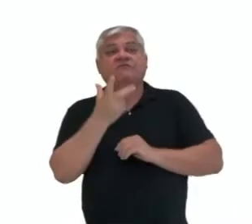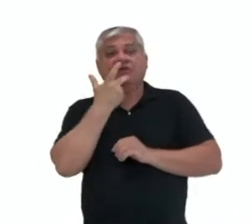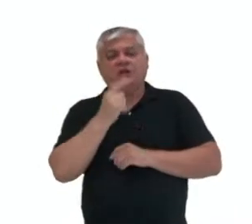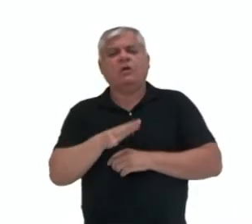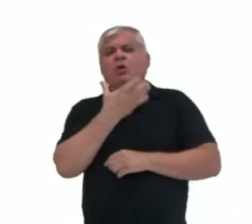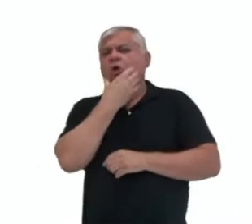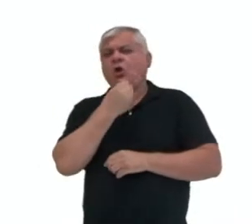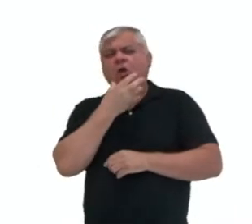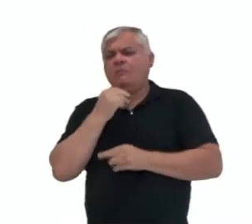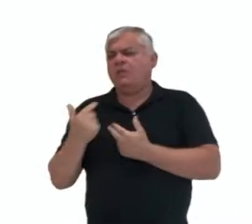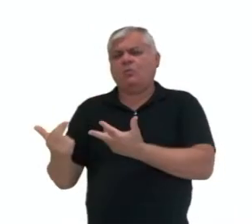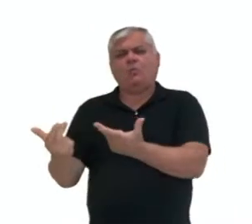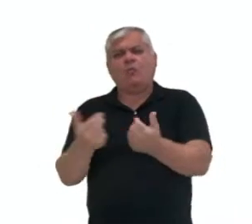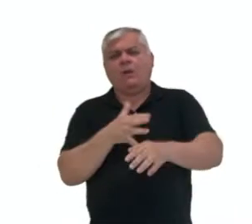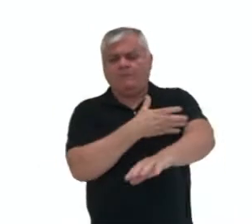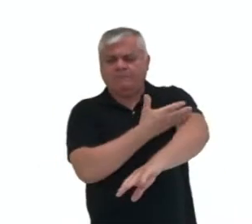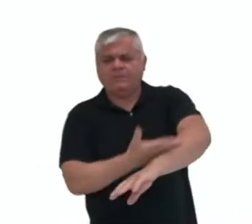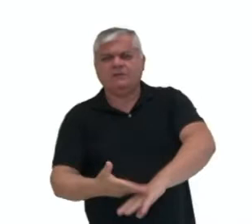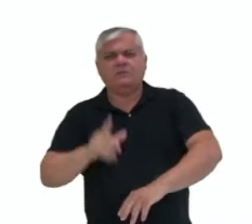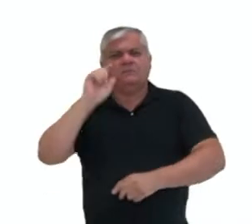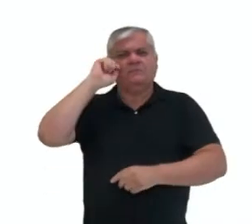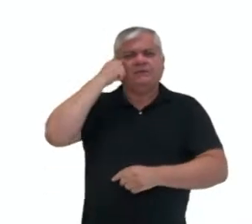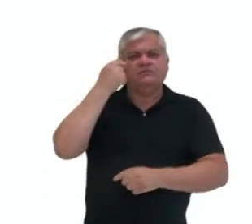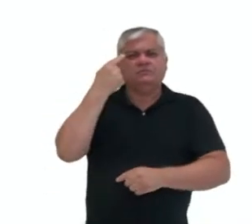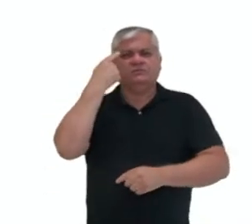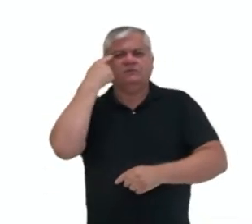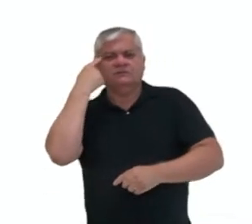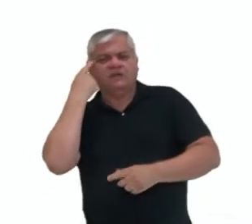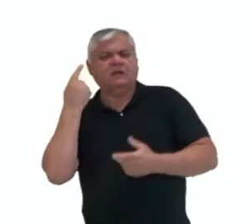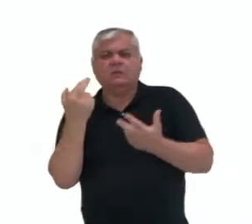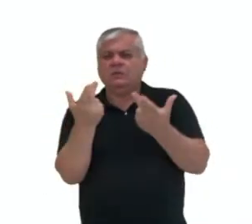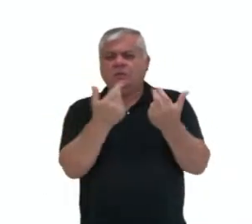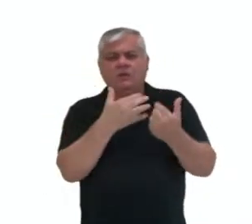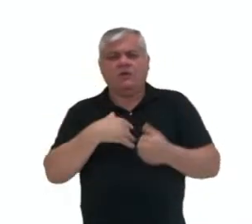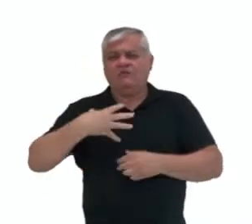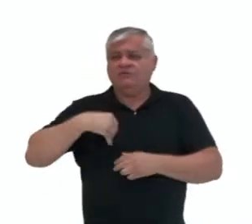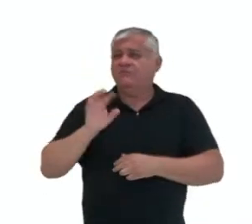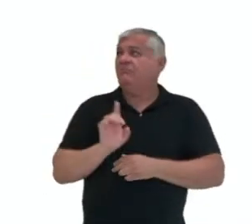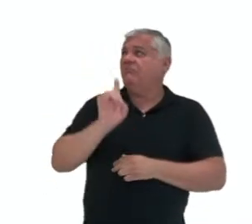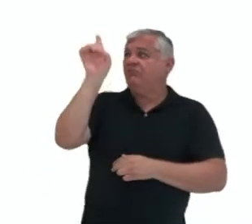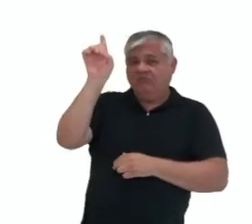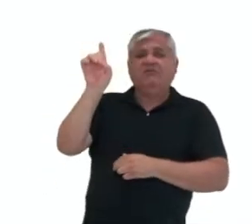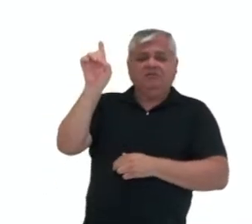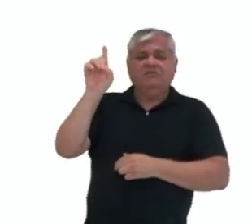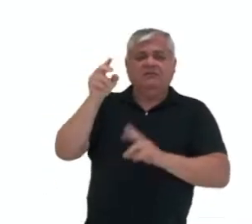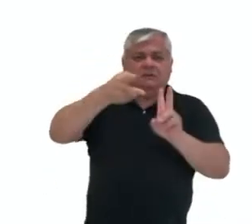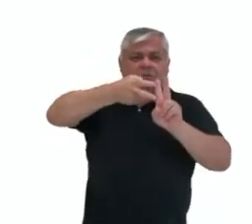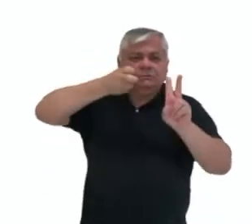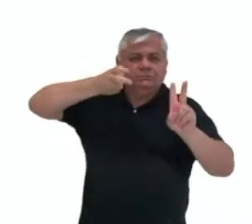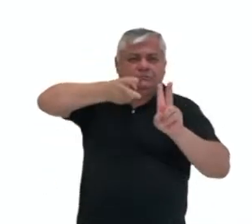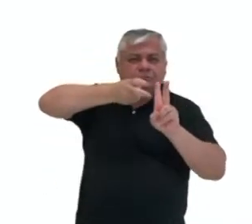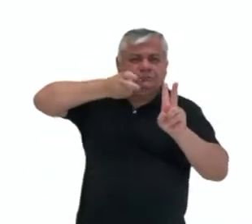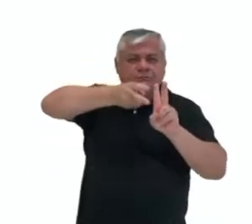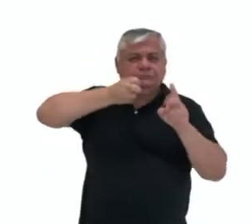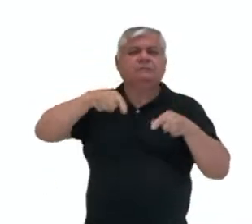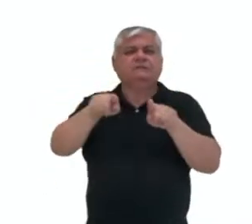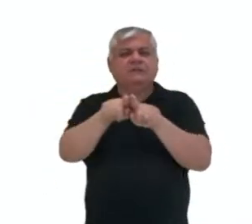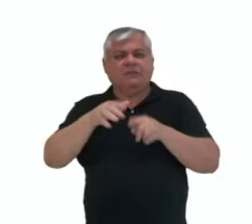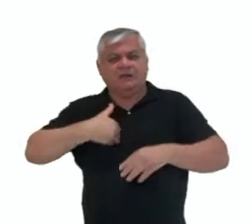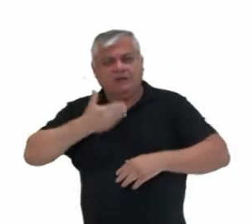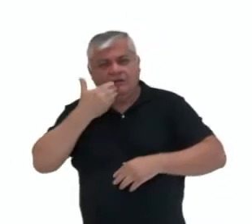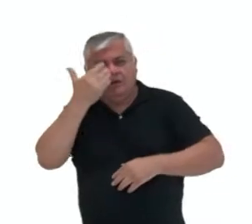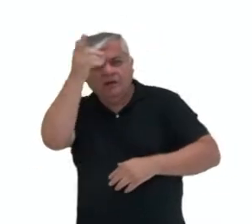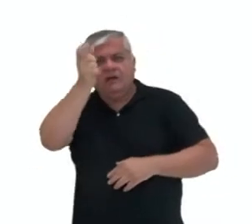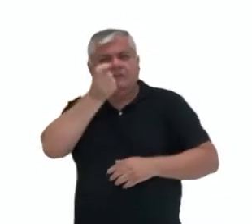homens são todos iguais, brancos, pretos e orientais. Todos são filhos de Deus. Kaiowás contra chavantes, árabes, turcos